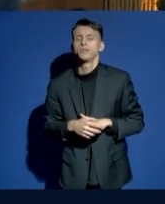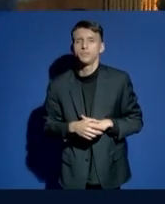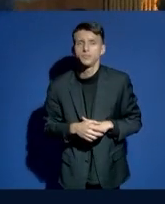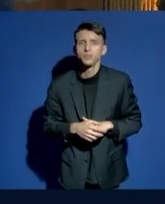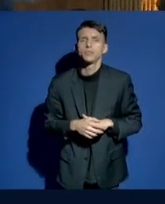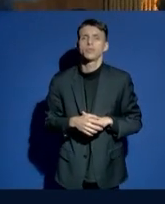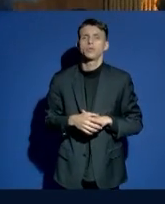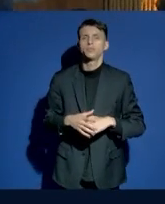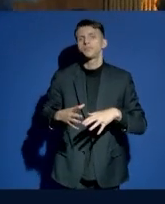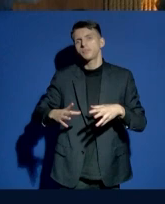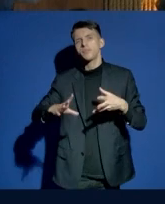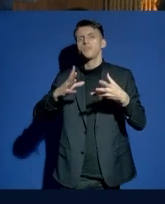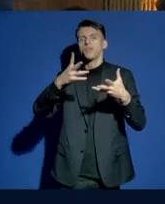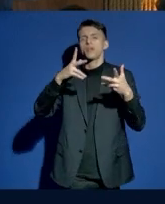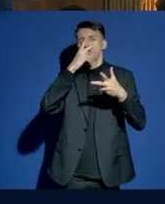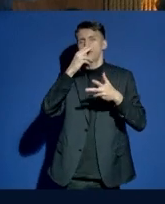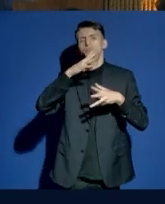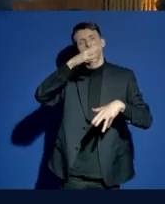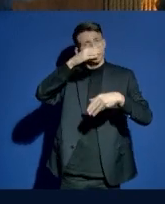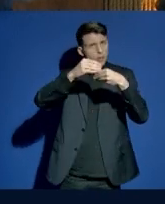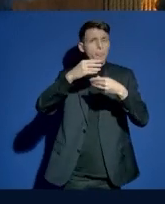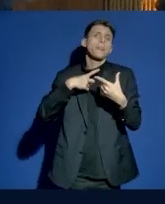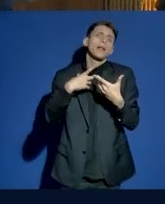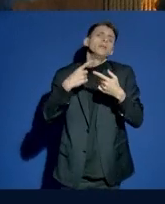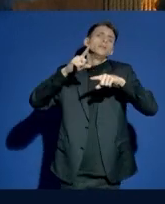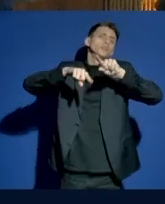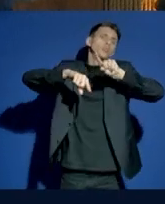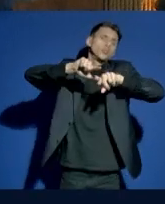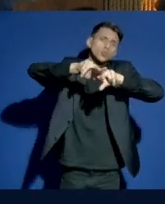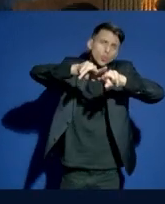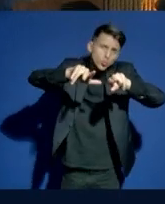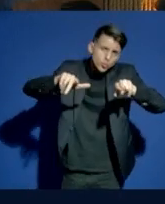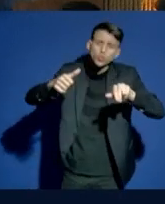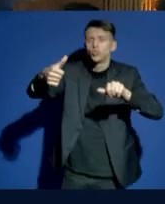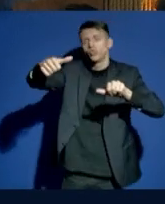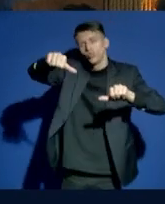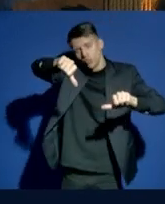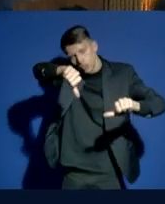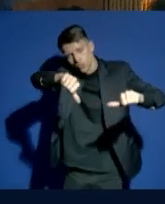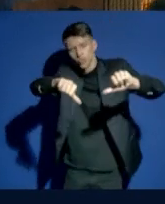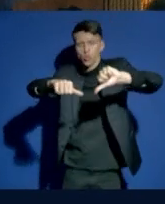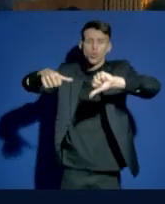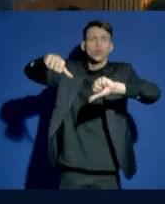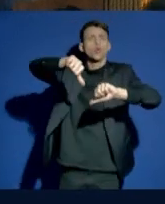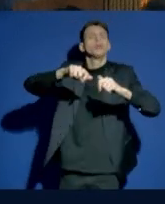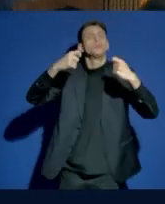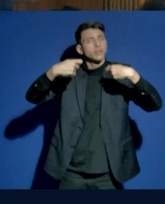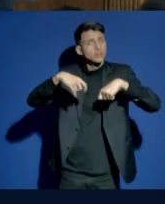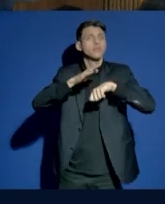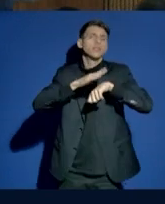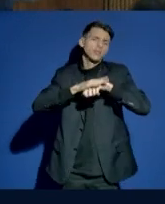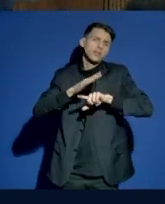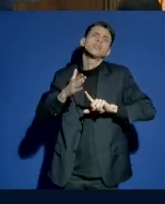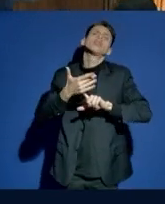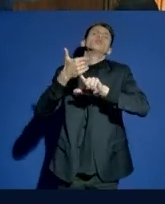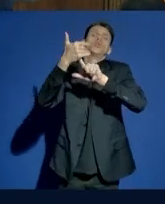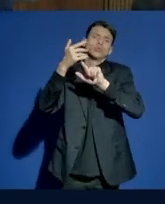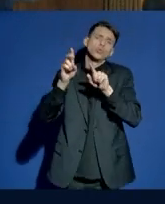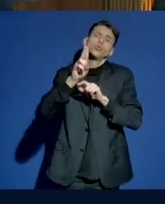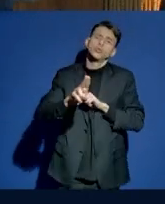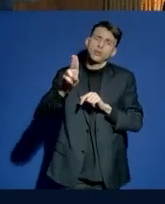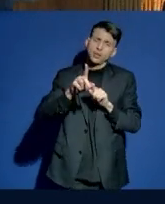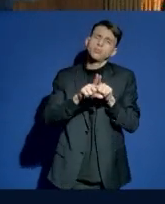acho que tem toda uma parte de produtos que a gente sempre fala, né? Pesquisa e desenvolvimento, produto, tecnologia, o